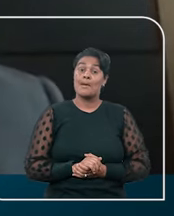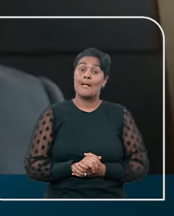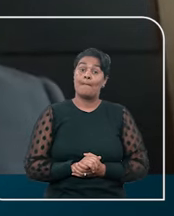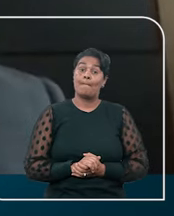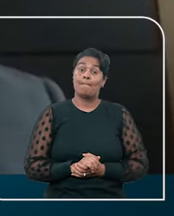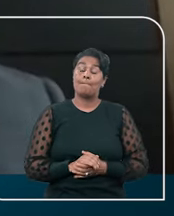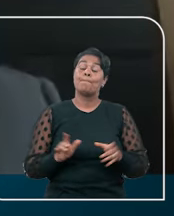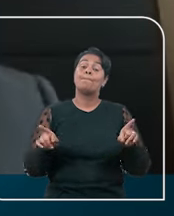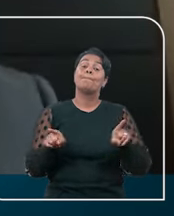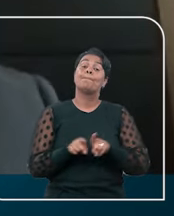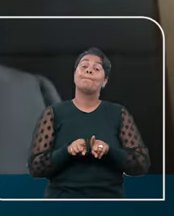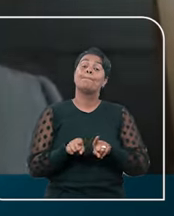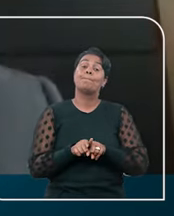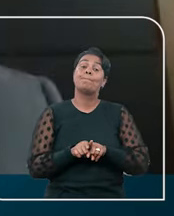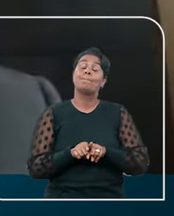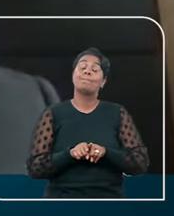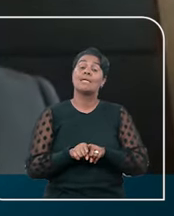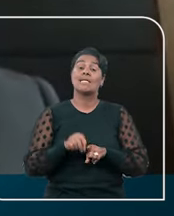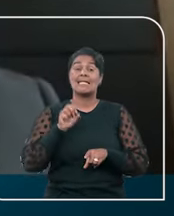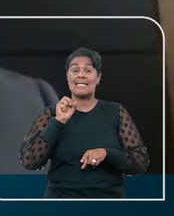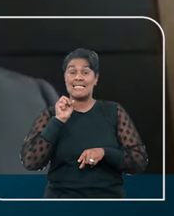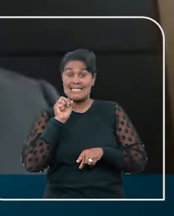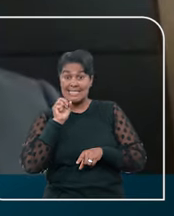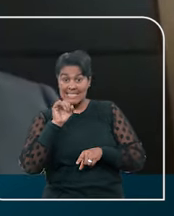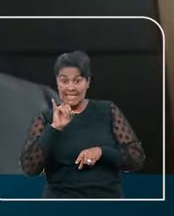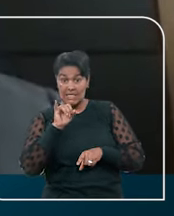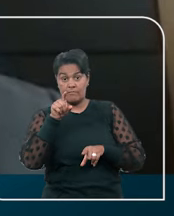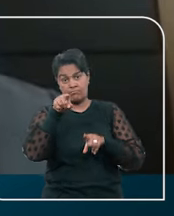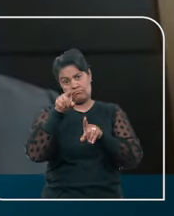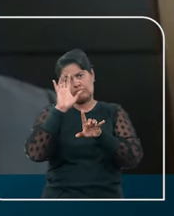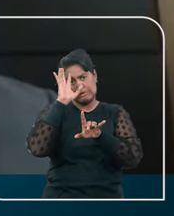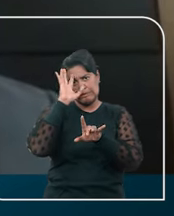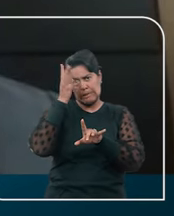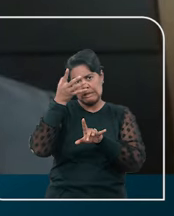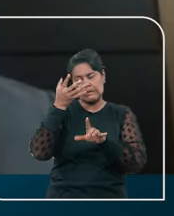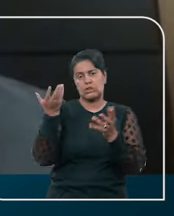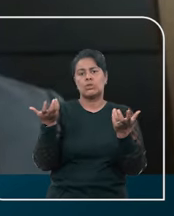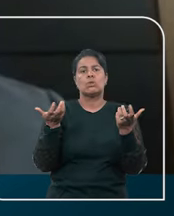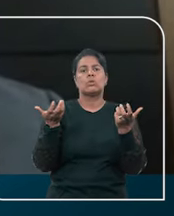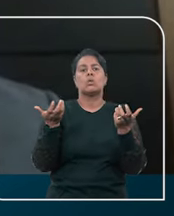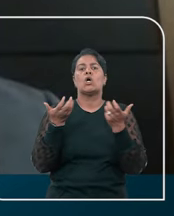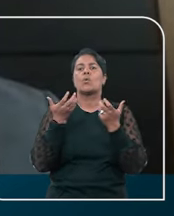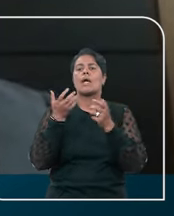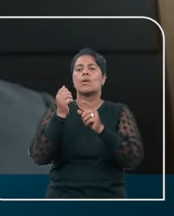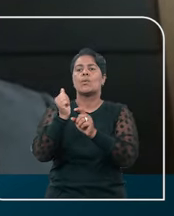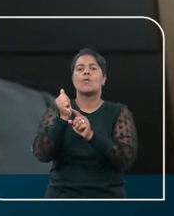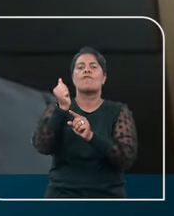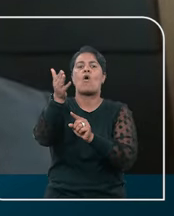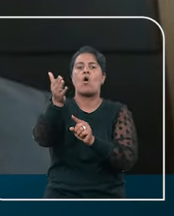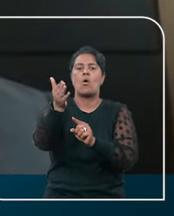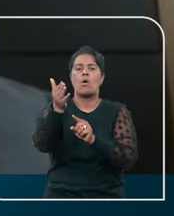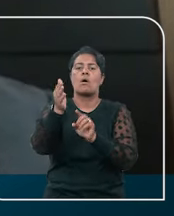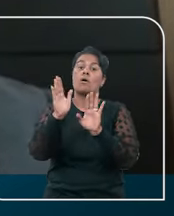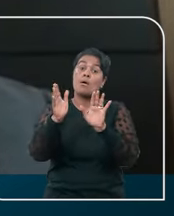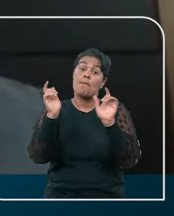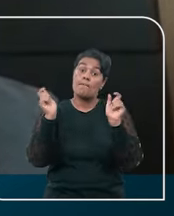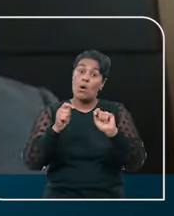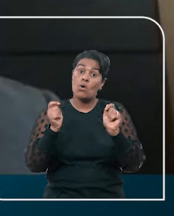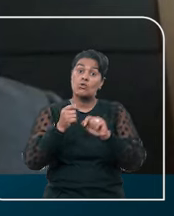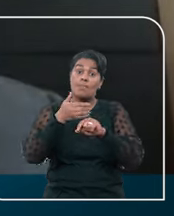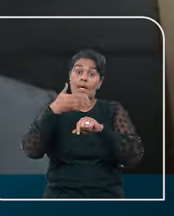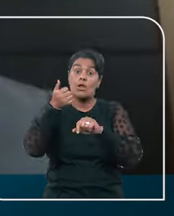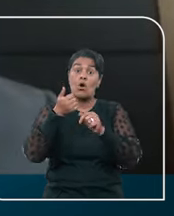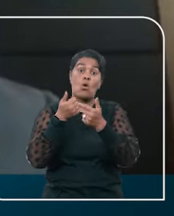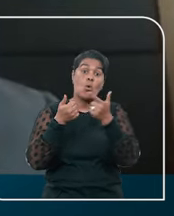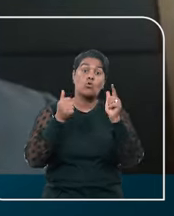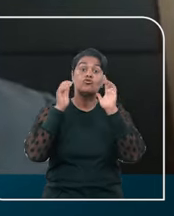outra questão é entre terceiros bom vamos eh dar preferência aqueles que já são possuidores aqueles que já estão no condomínio e último lugar